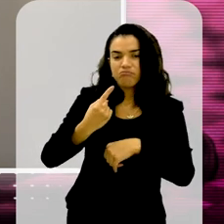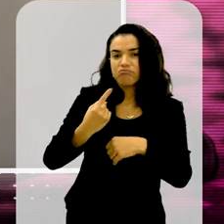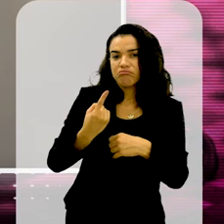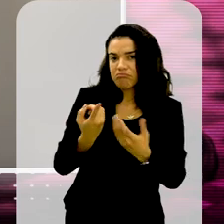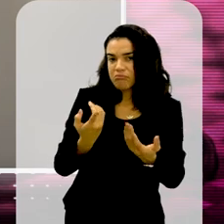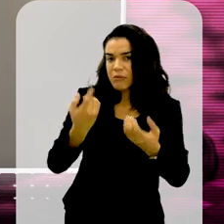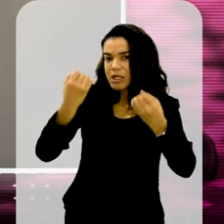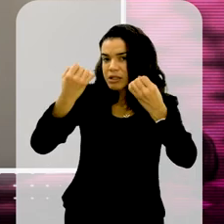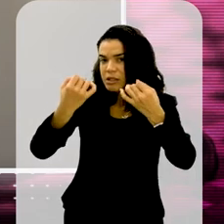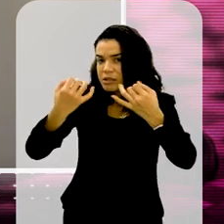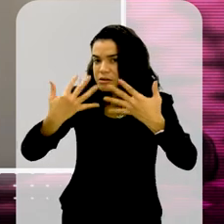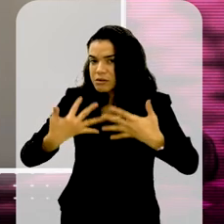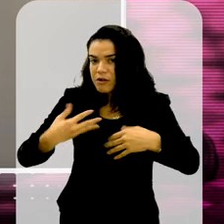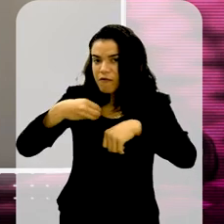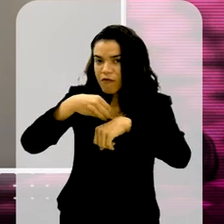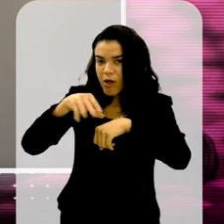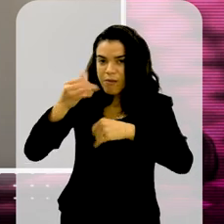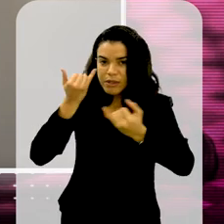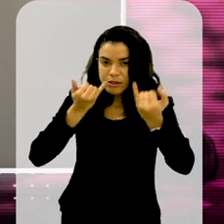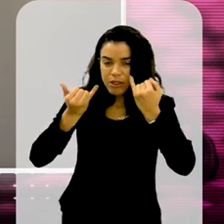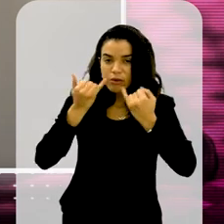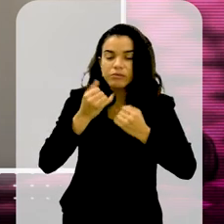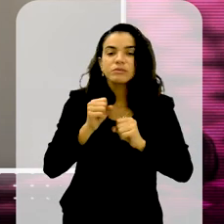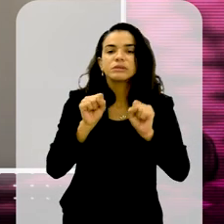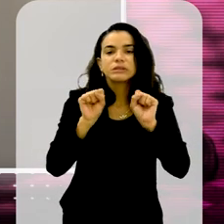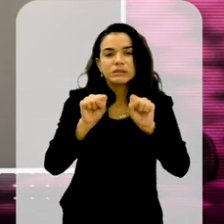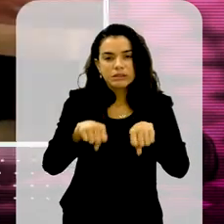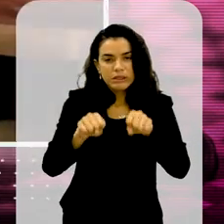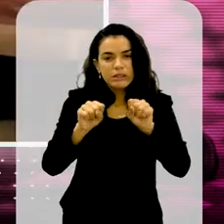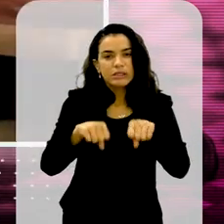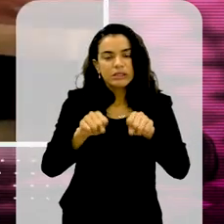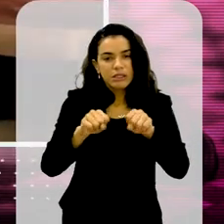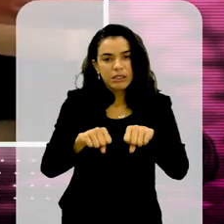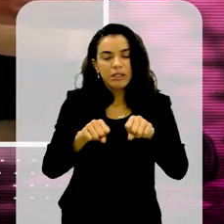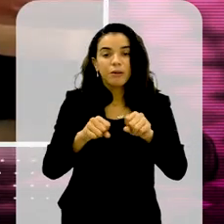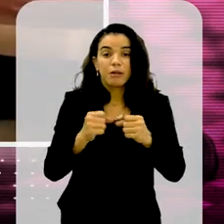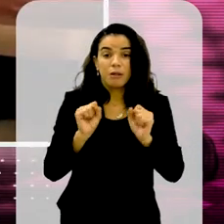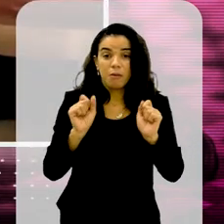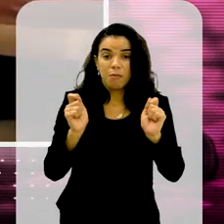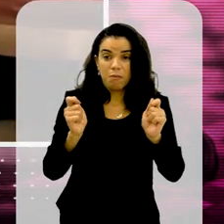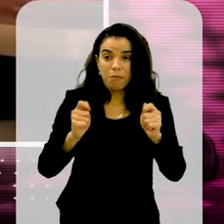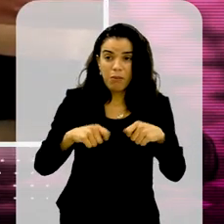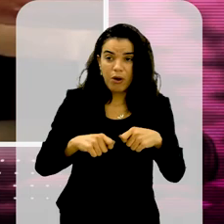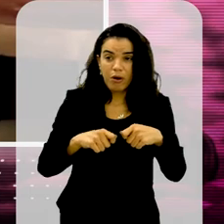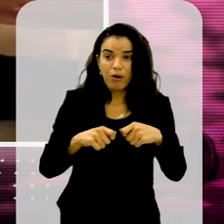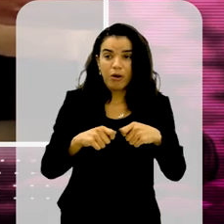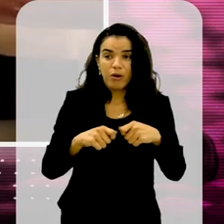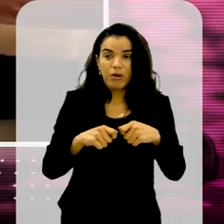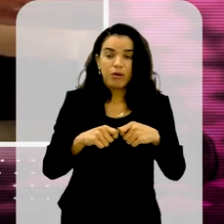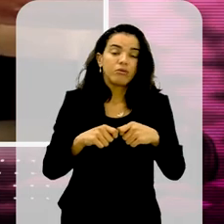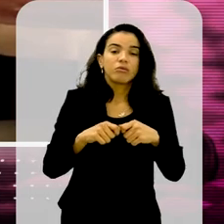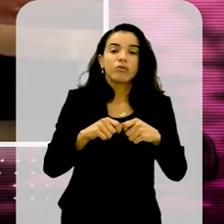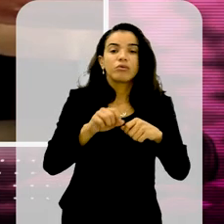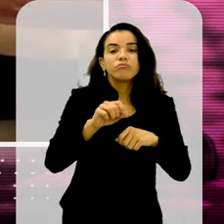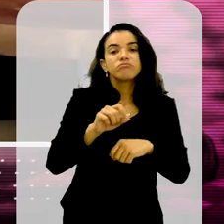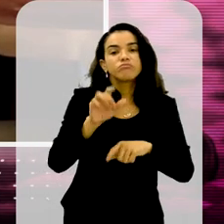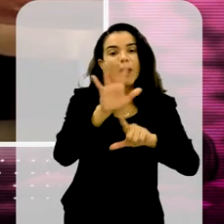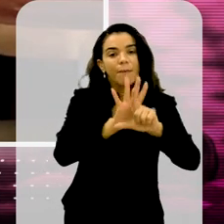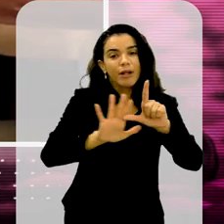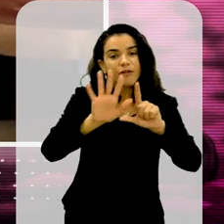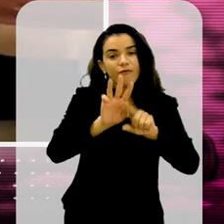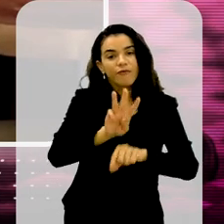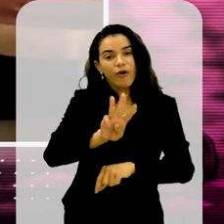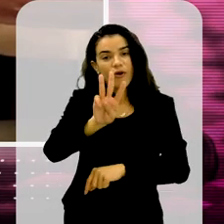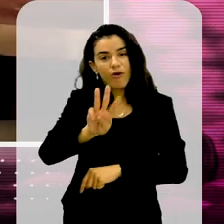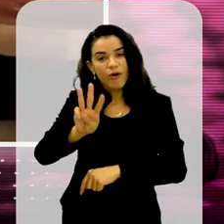para denunciar e ter esses esclarecimentos acerca do crime? A vítima ela pode denunciar tanto no mundo, nos